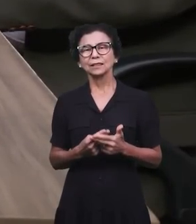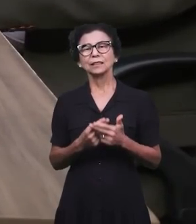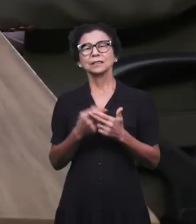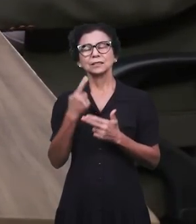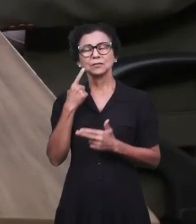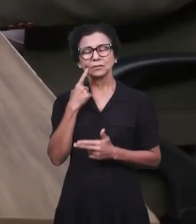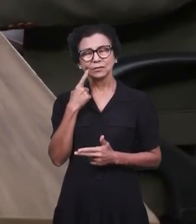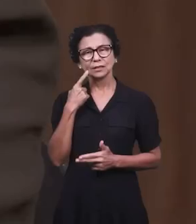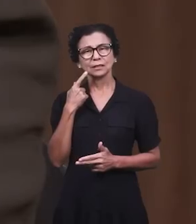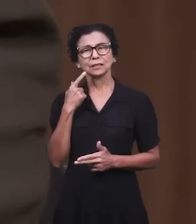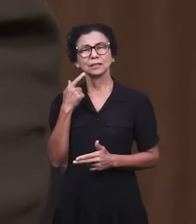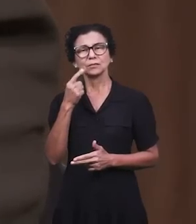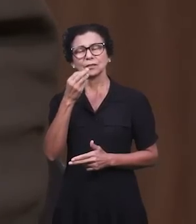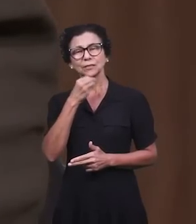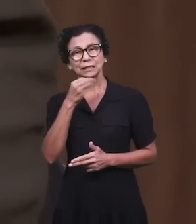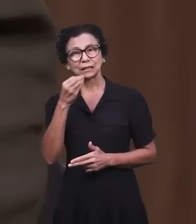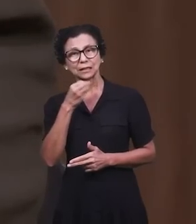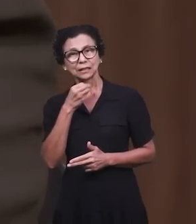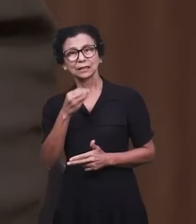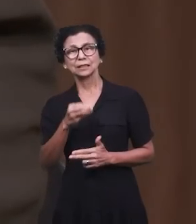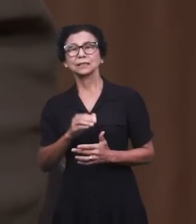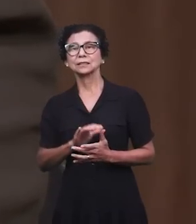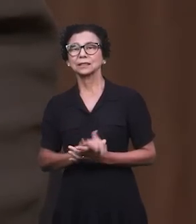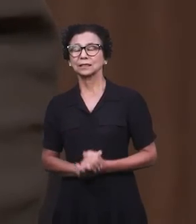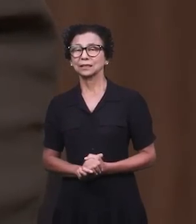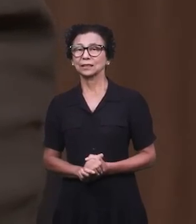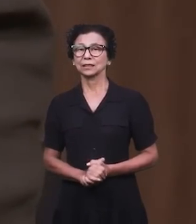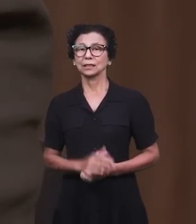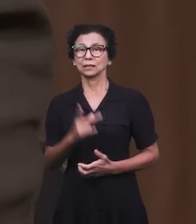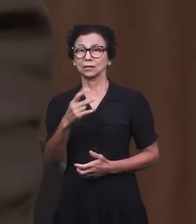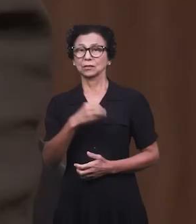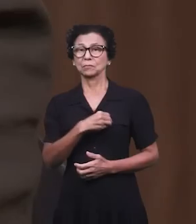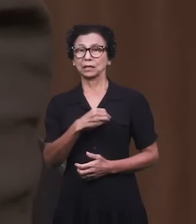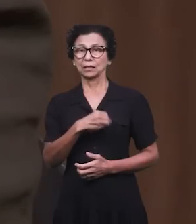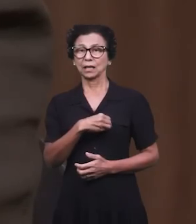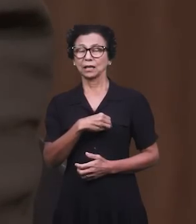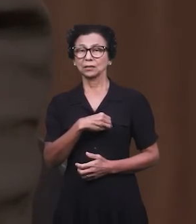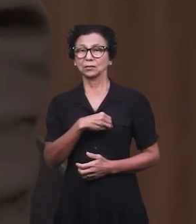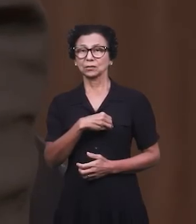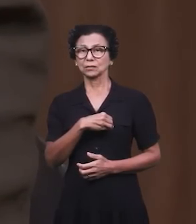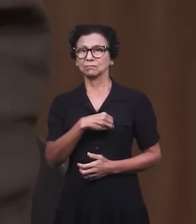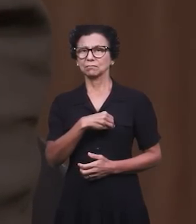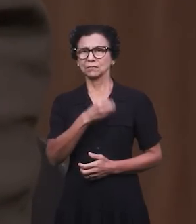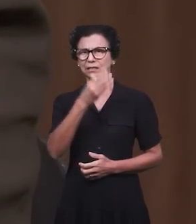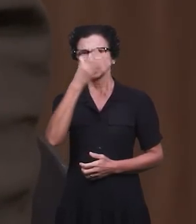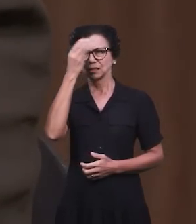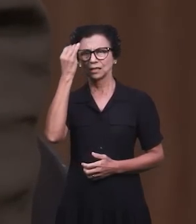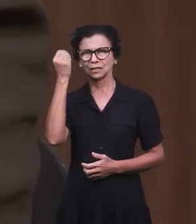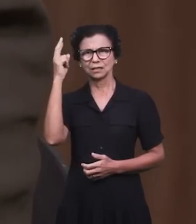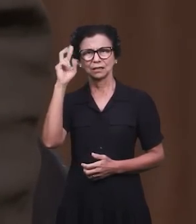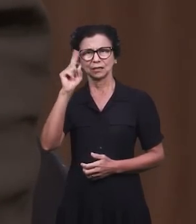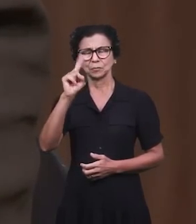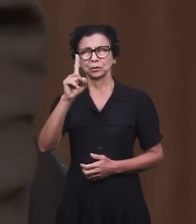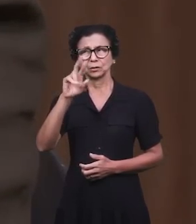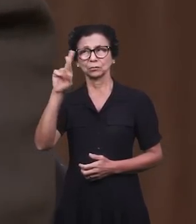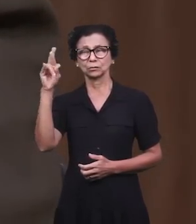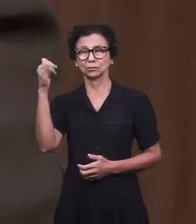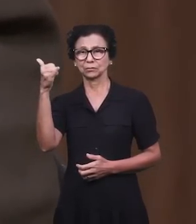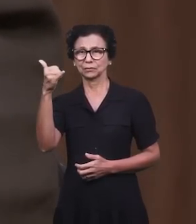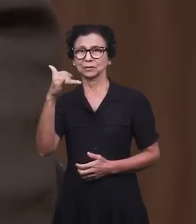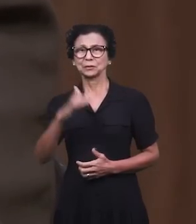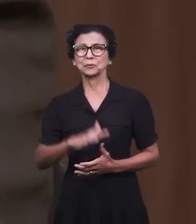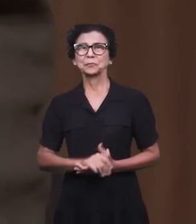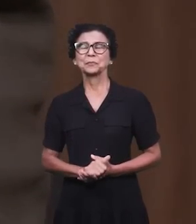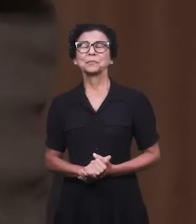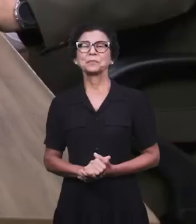a gente, dos teus pecados, já não me lembro mais. O Senhor restaura novamente a nossa vida espiritual.